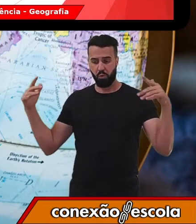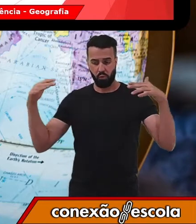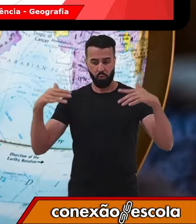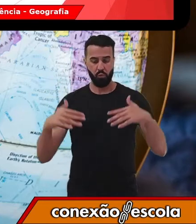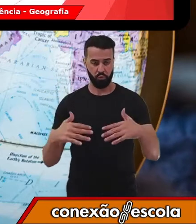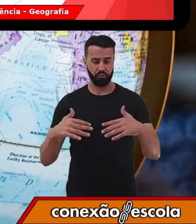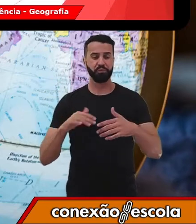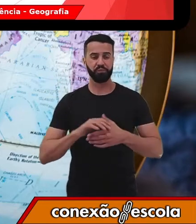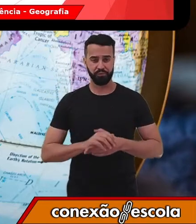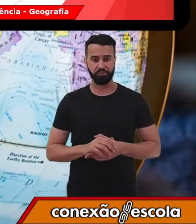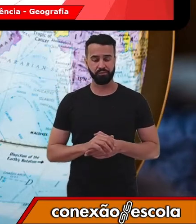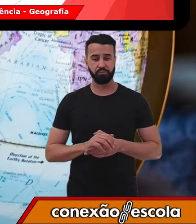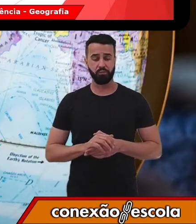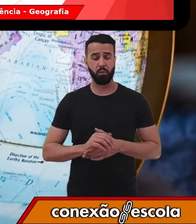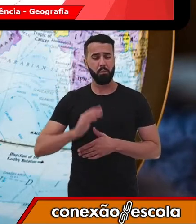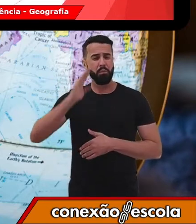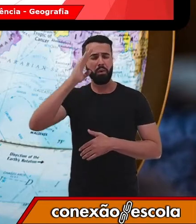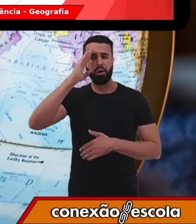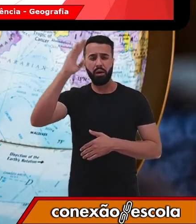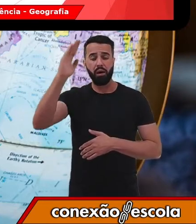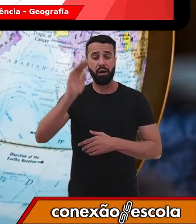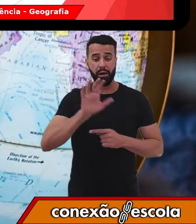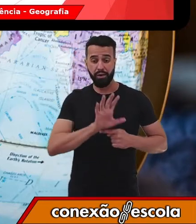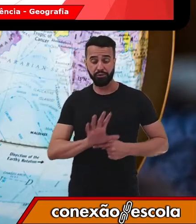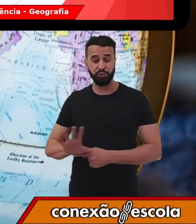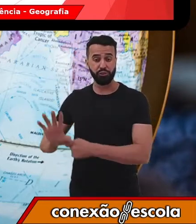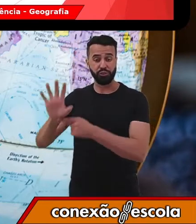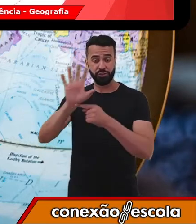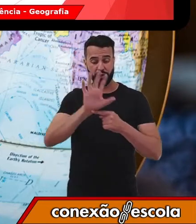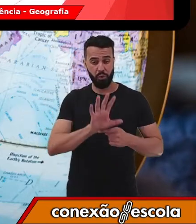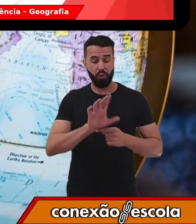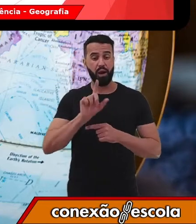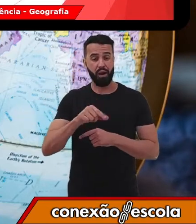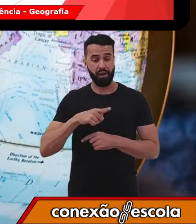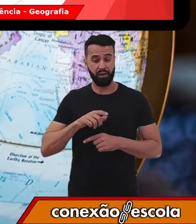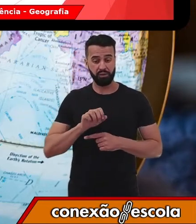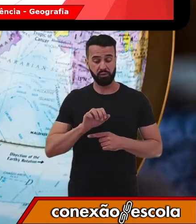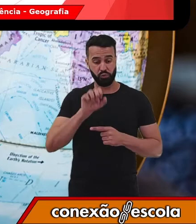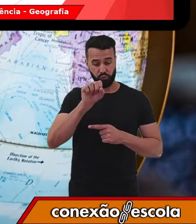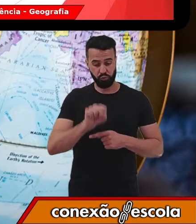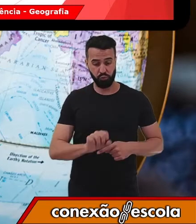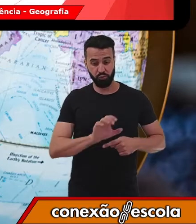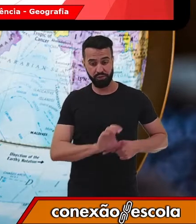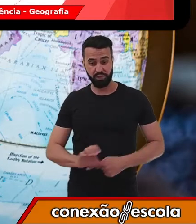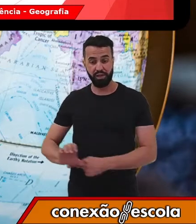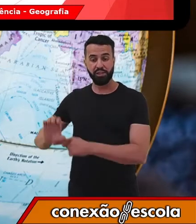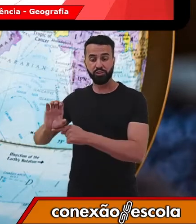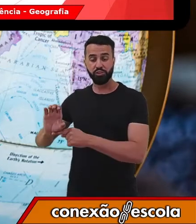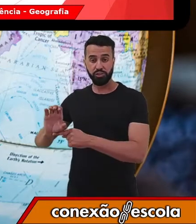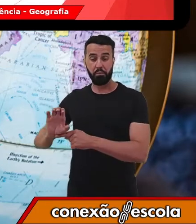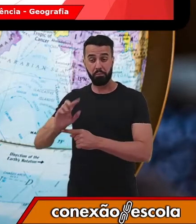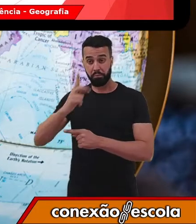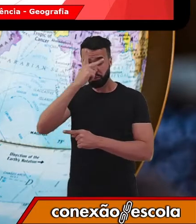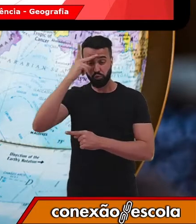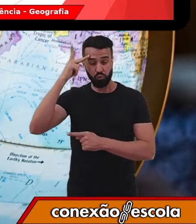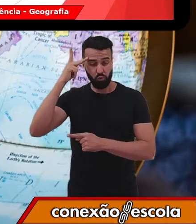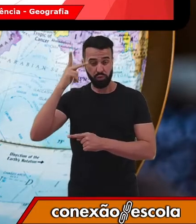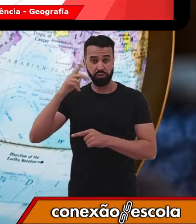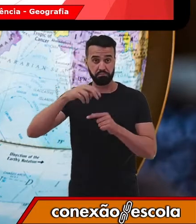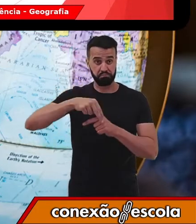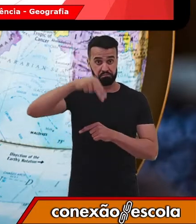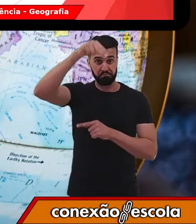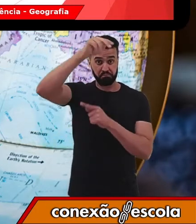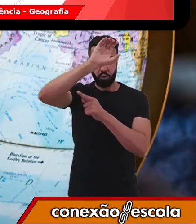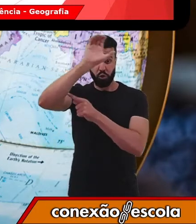A principal região brasileira que cedeu migrantes para o sudeste foi a região nordeste. Além